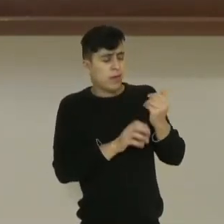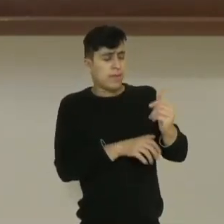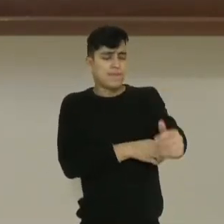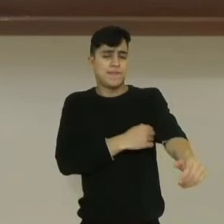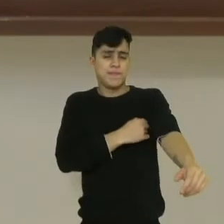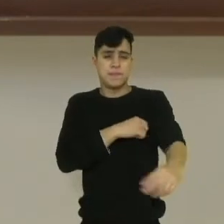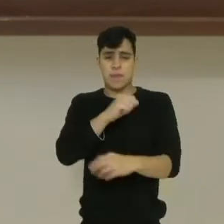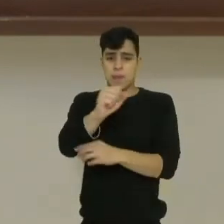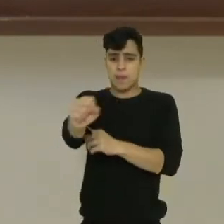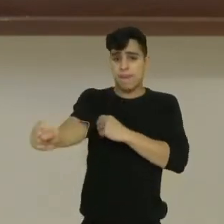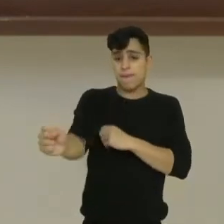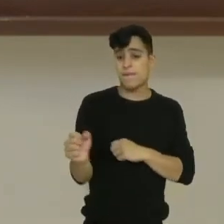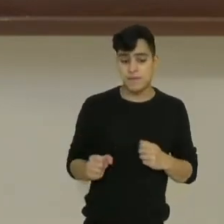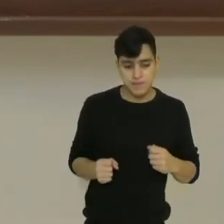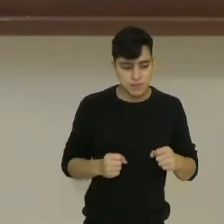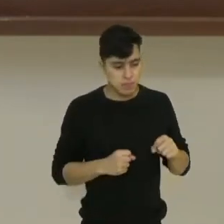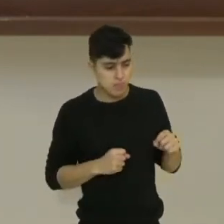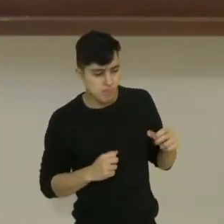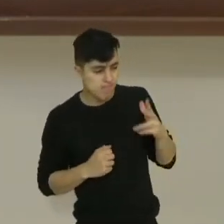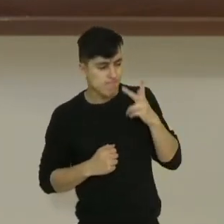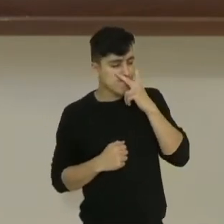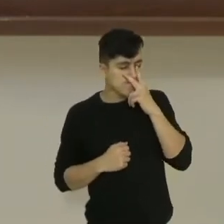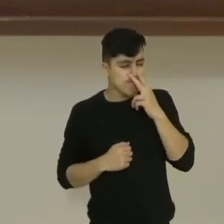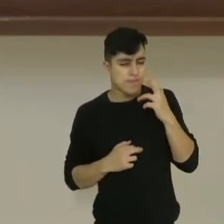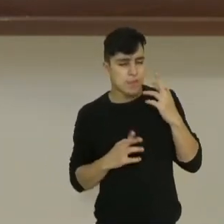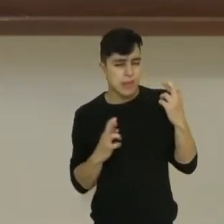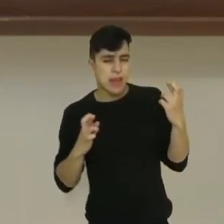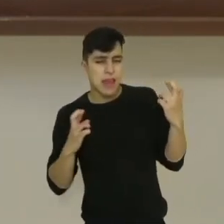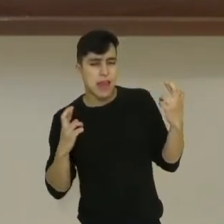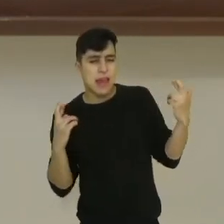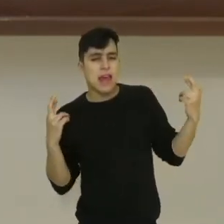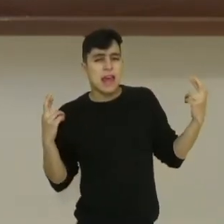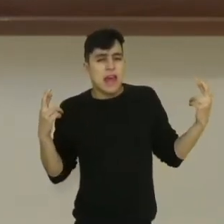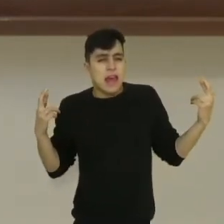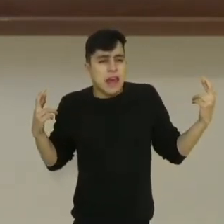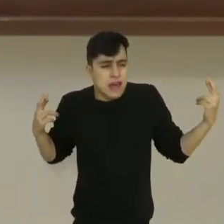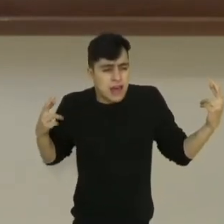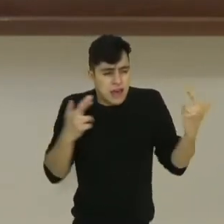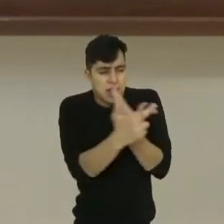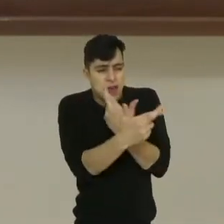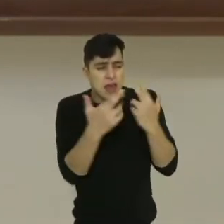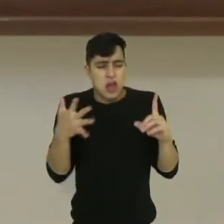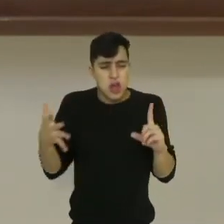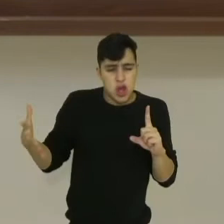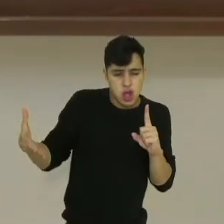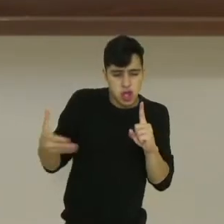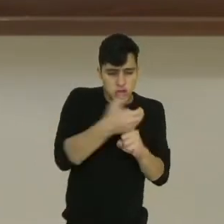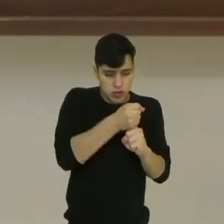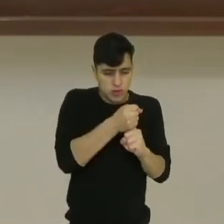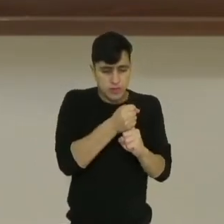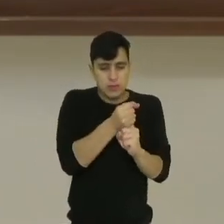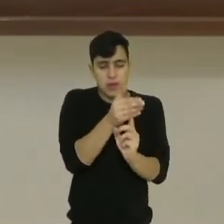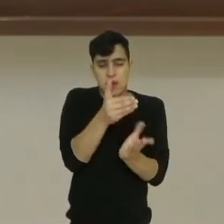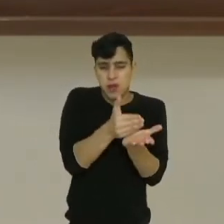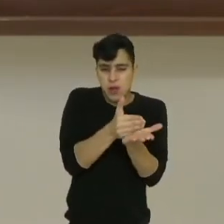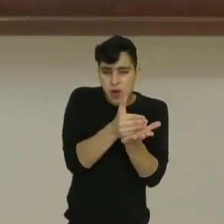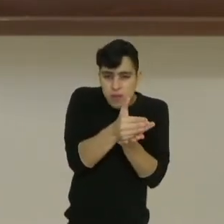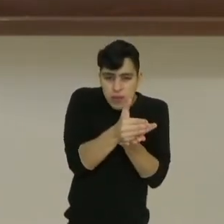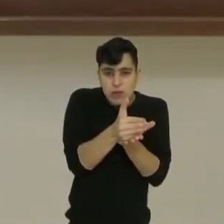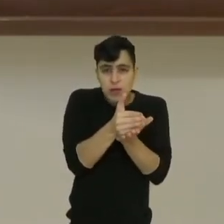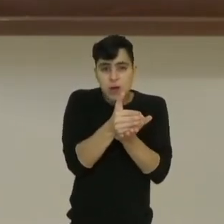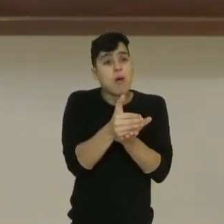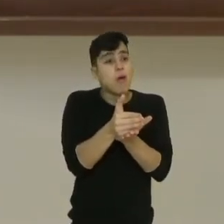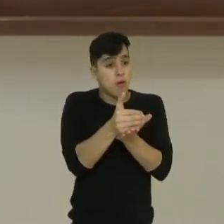que foi dominada essa relação, essa produção, essa exploração, e se teve um reconhecimento maior